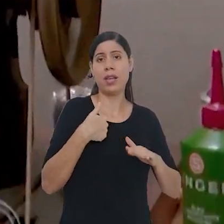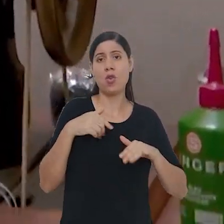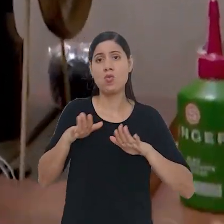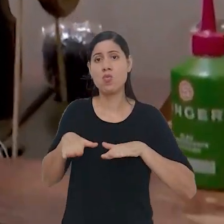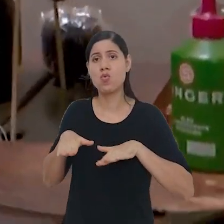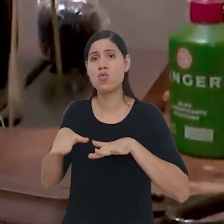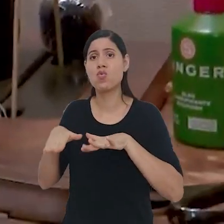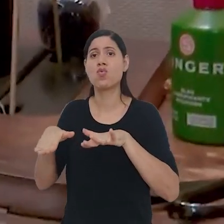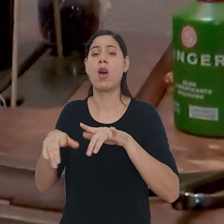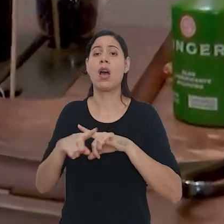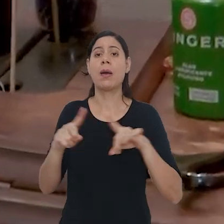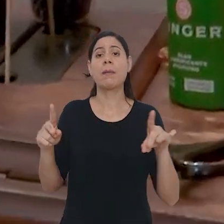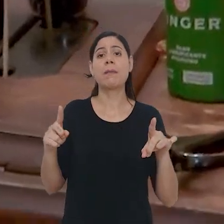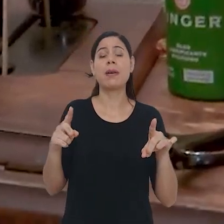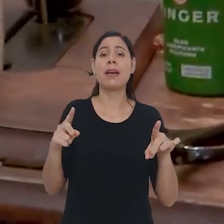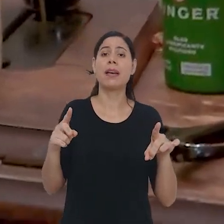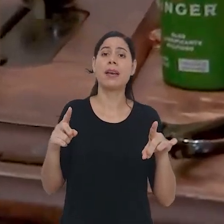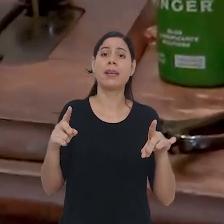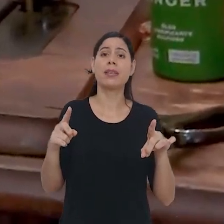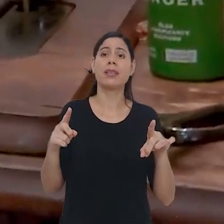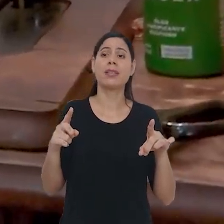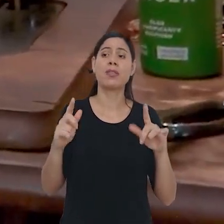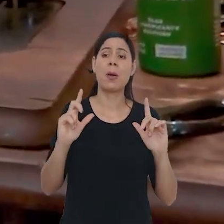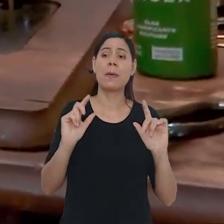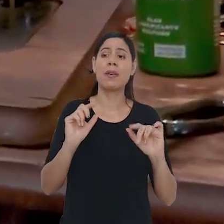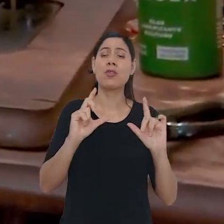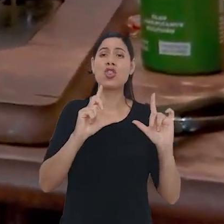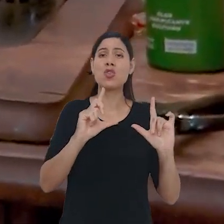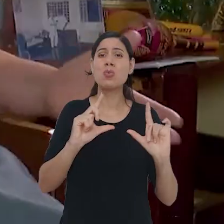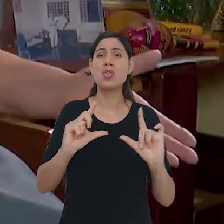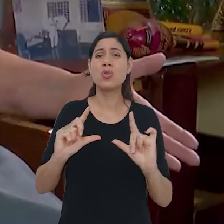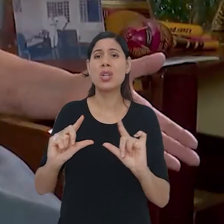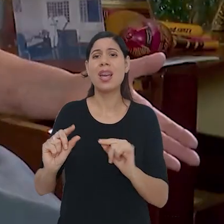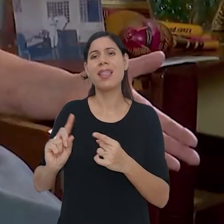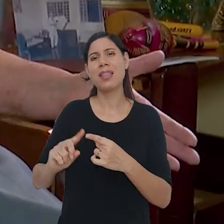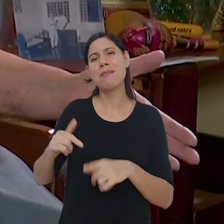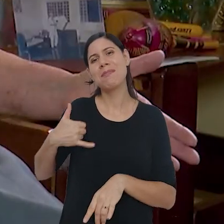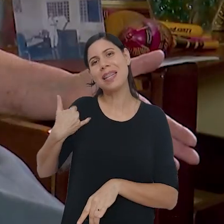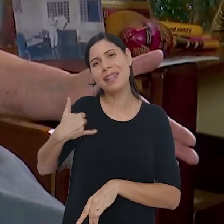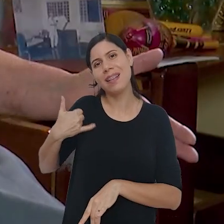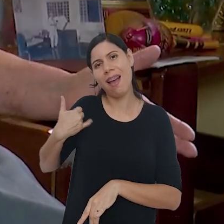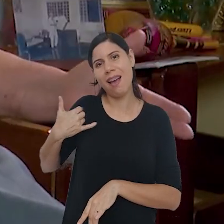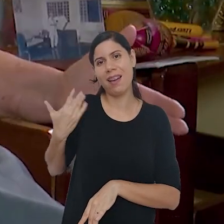ele que fazia, ele que cortava e eu fazia,